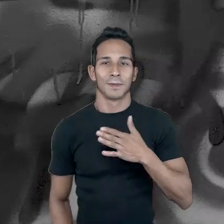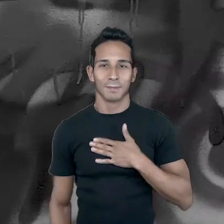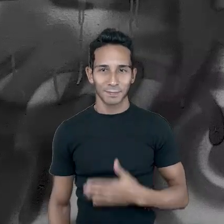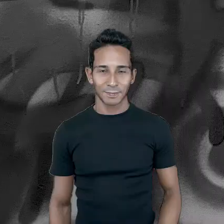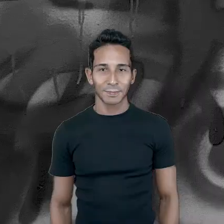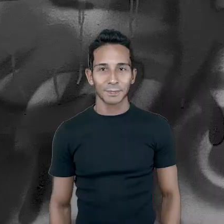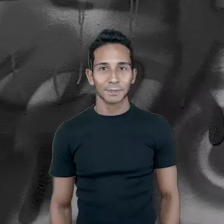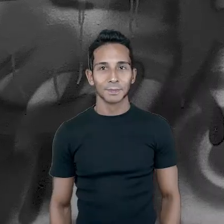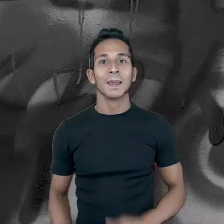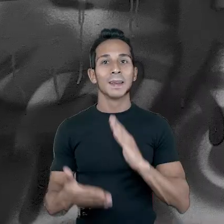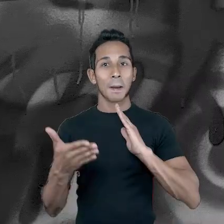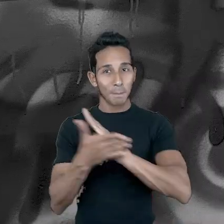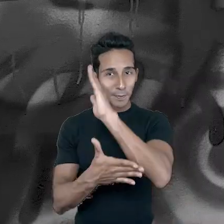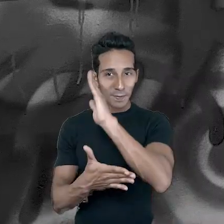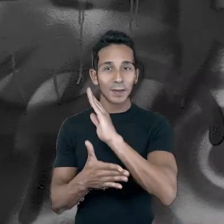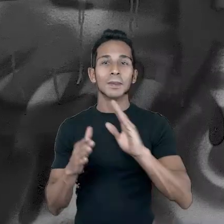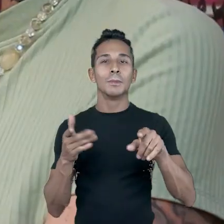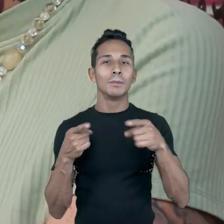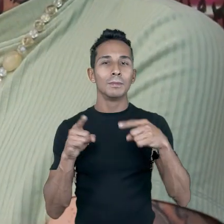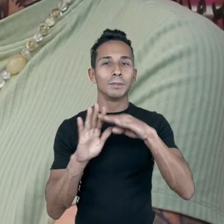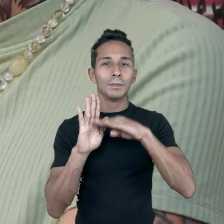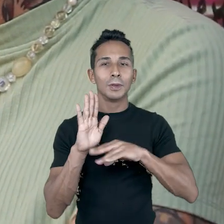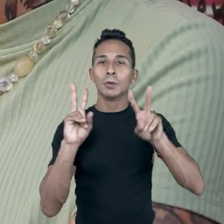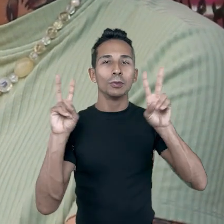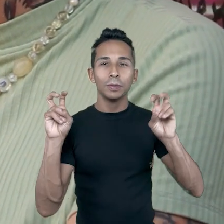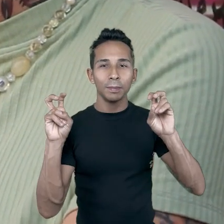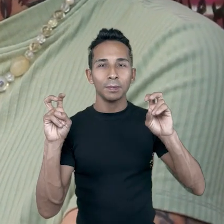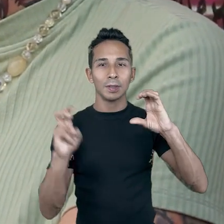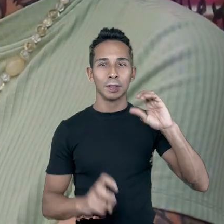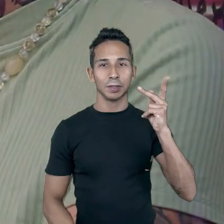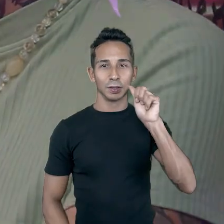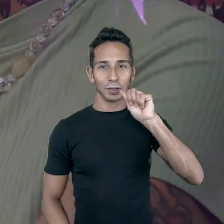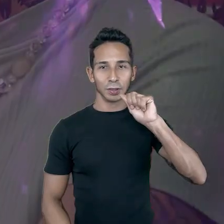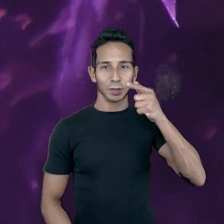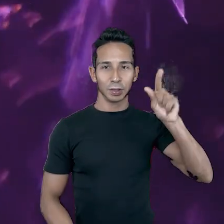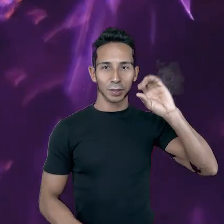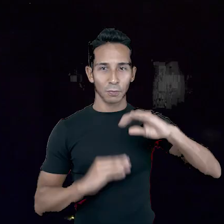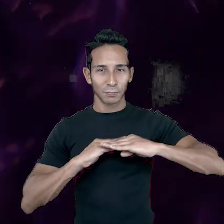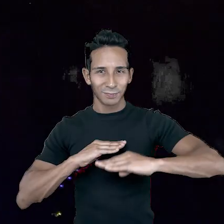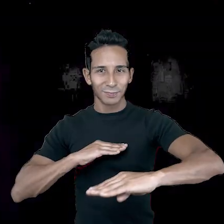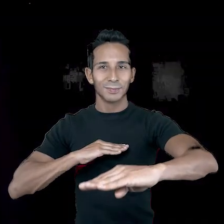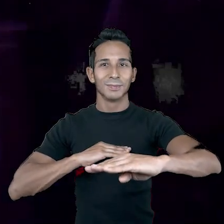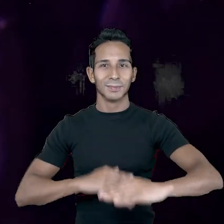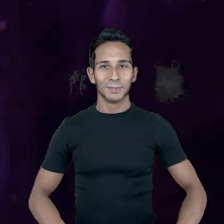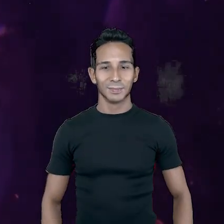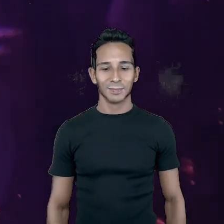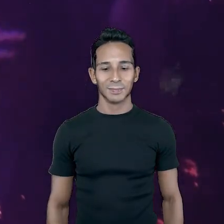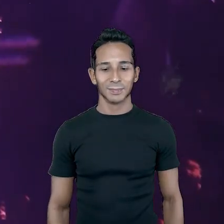meu, assim, que eu pudesse fazer do meu jeito, né. E aí passou nesse edital, o disco se chama Chão, né?